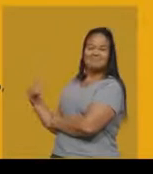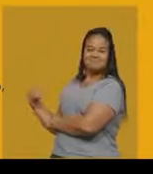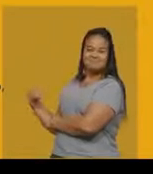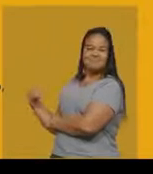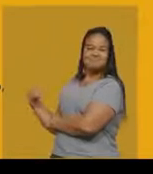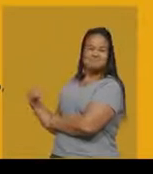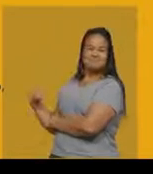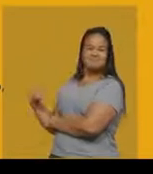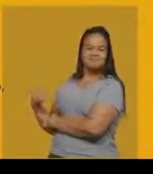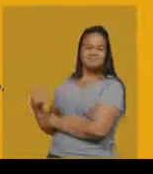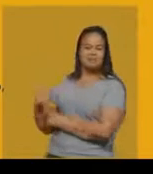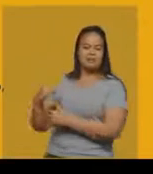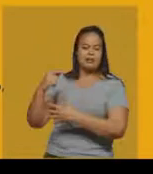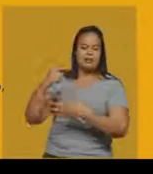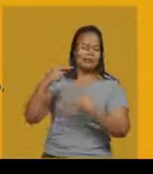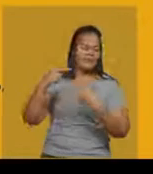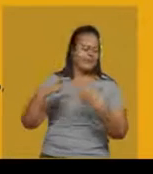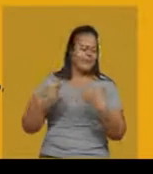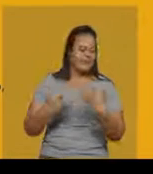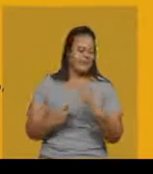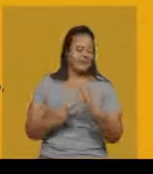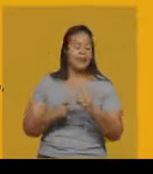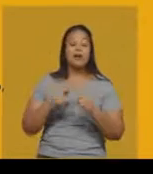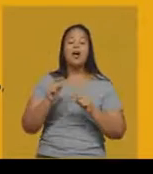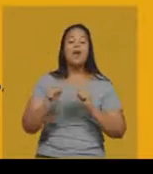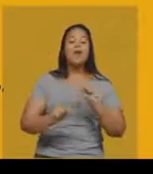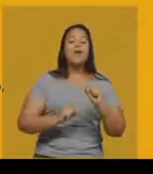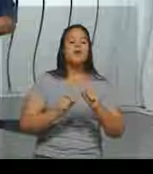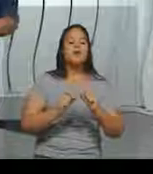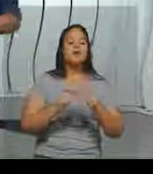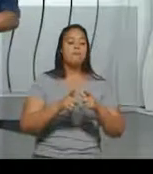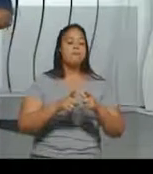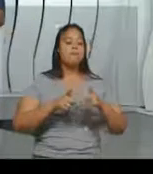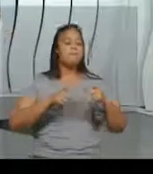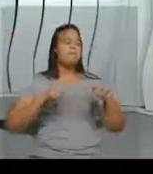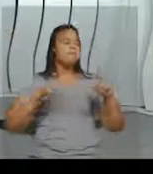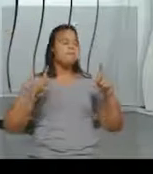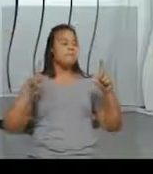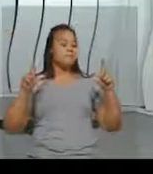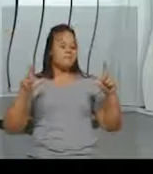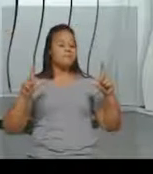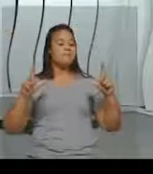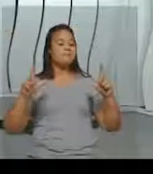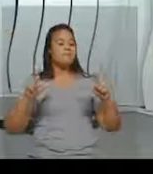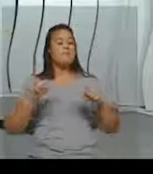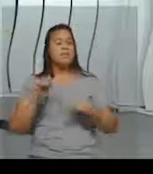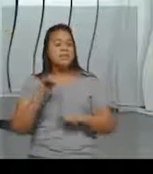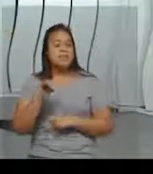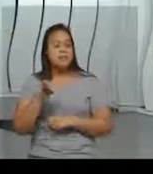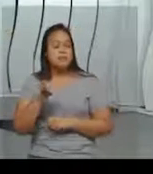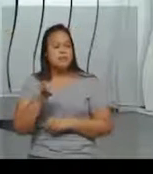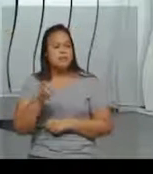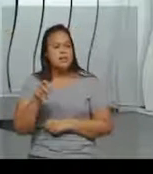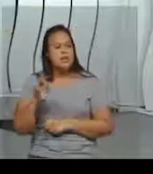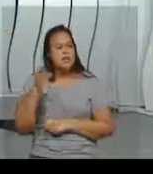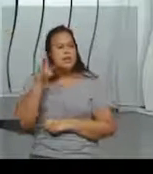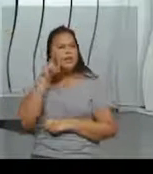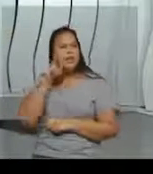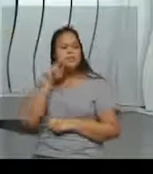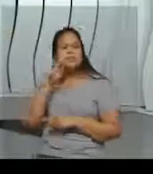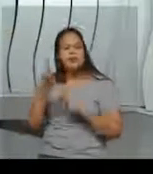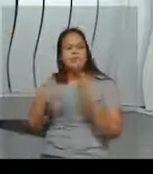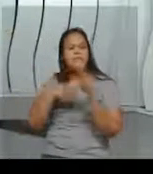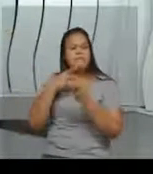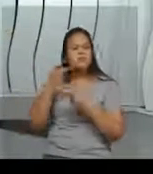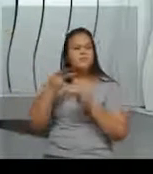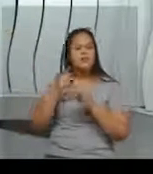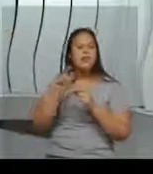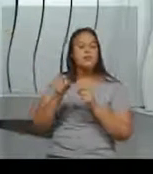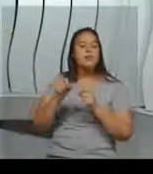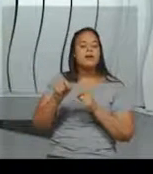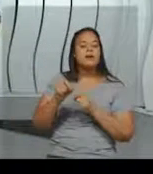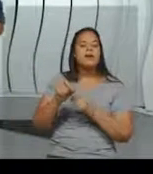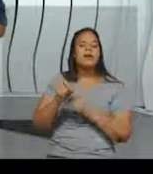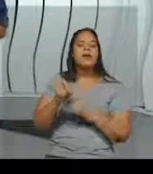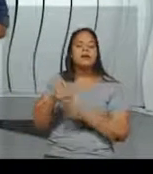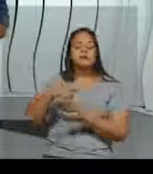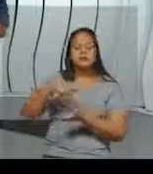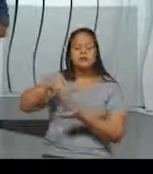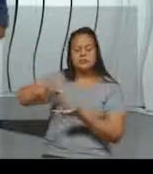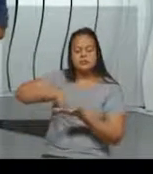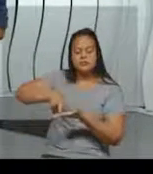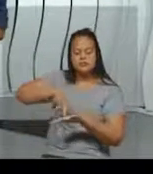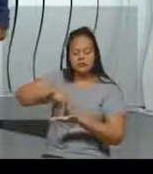suas variações, que são muito grandes. Então, quando a gente for falar de dança na cultura hip hop, não vamos pensar